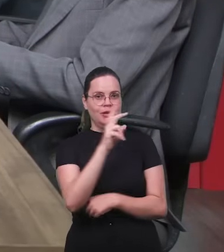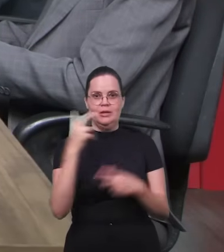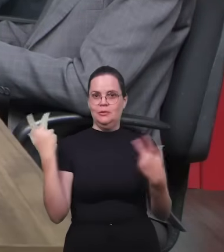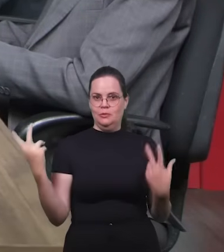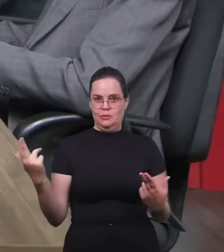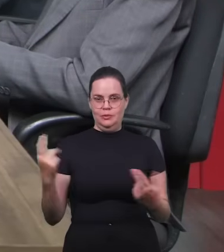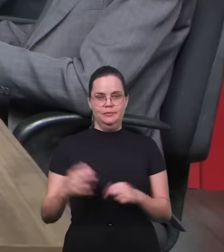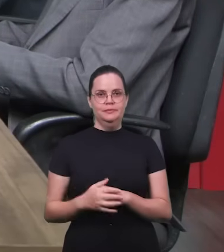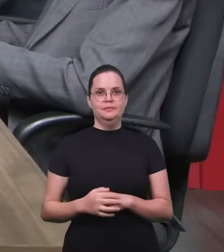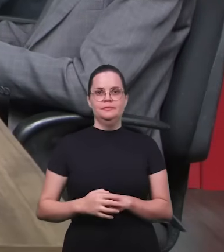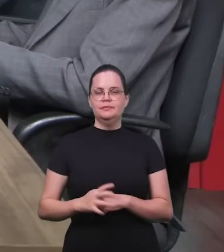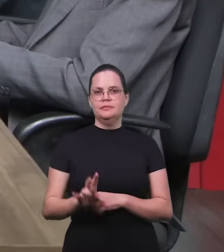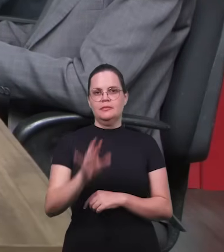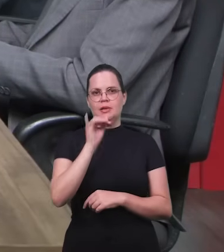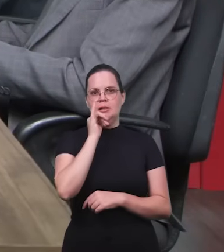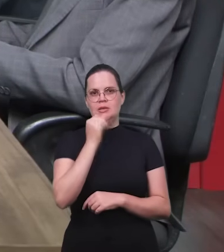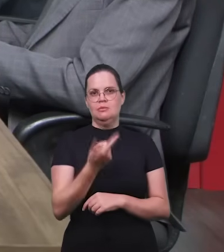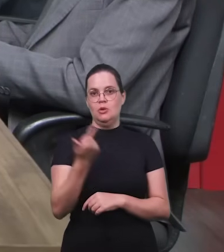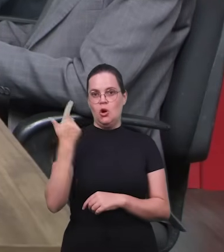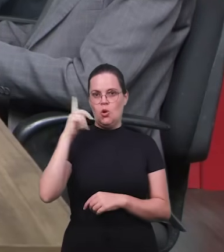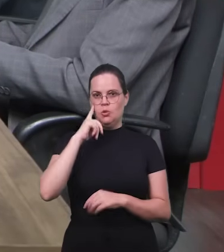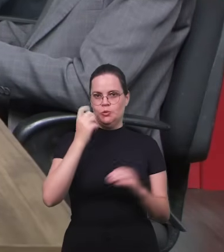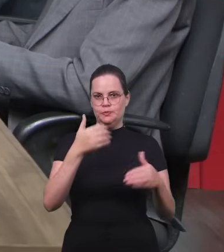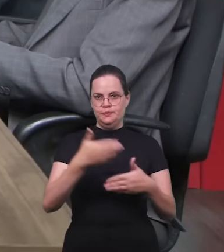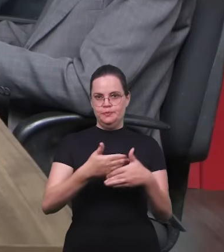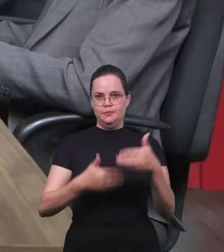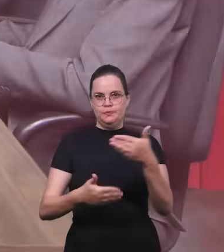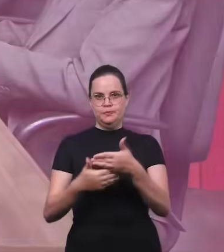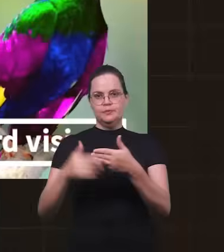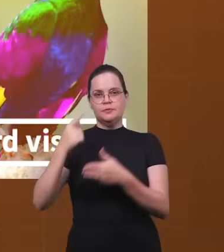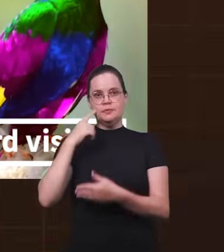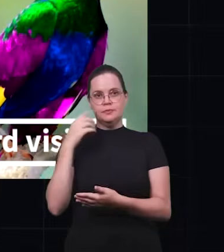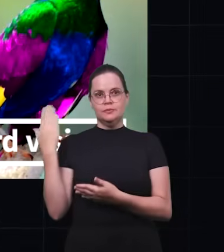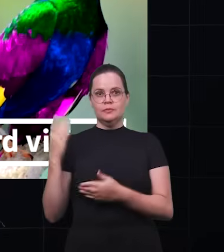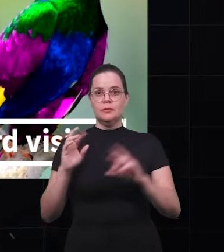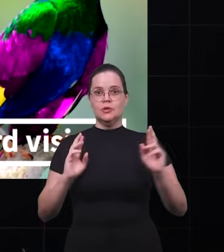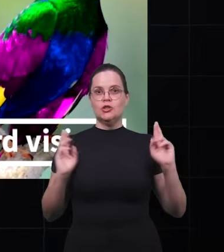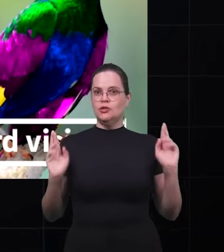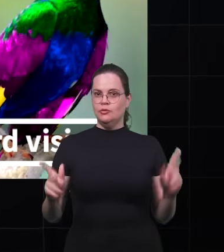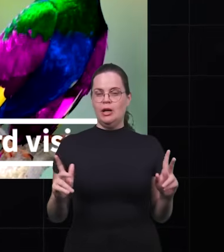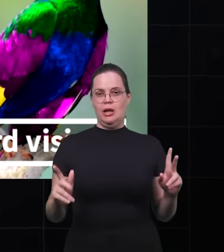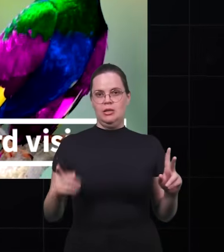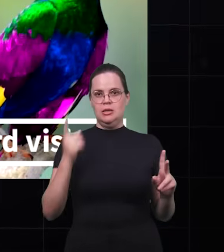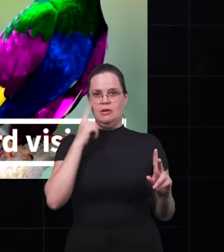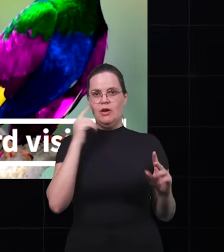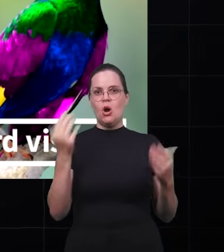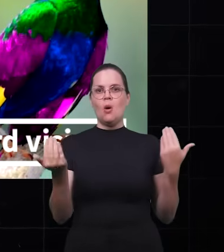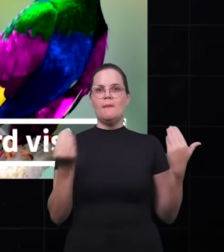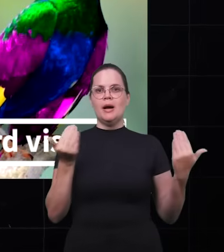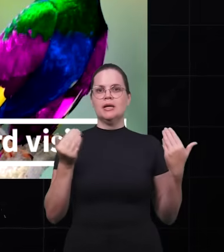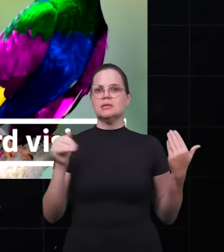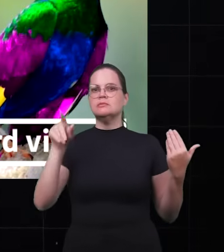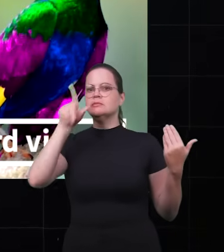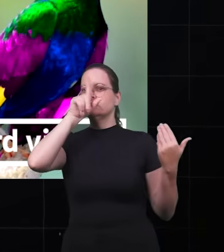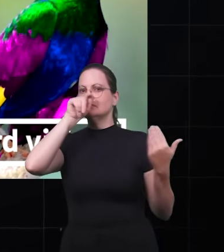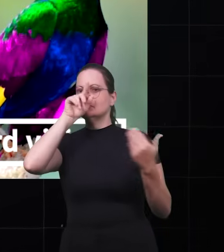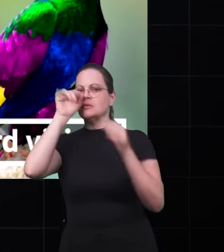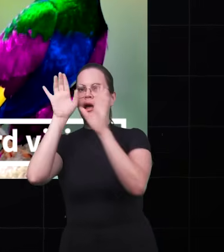exemplo, no outro slide, a gente tem a percepção de cores também no ultravioleta das